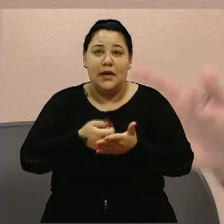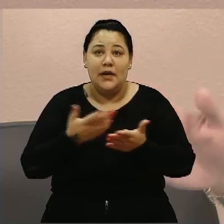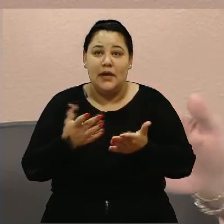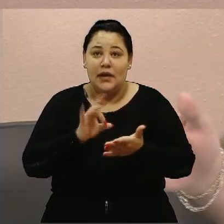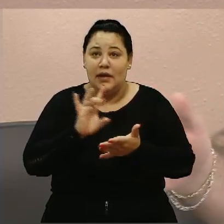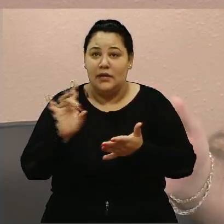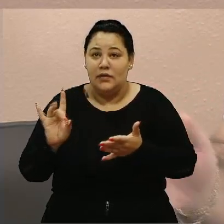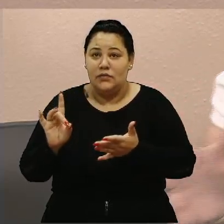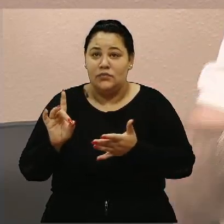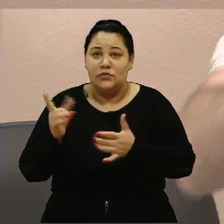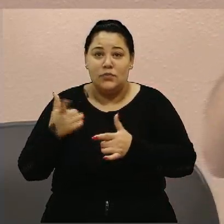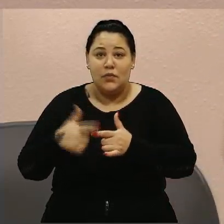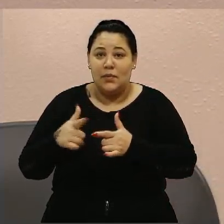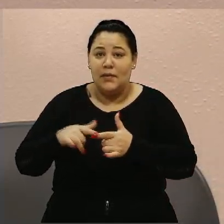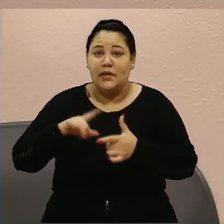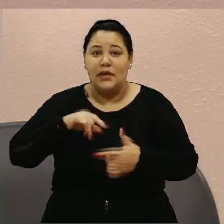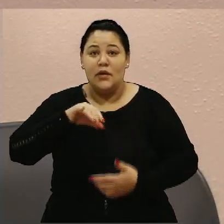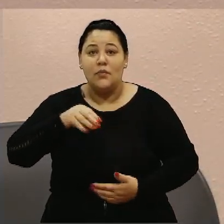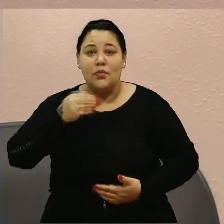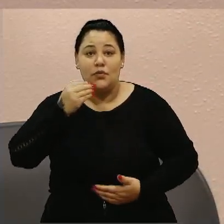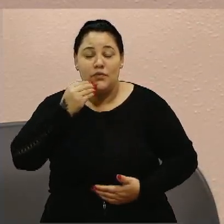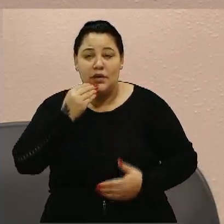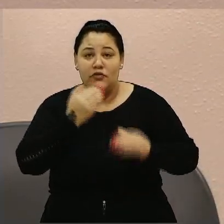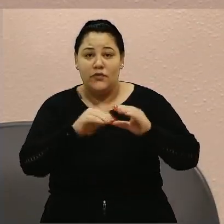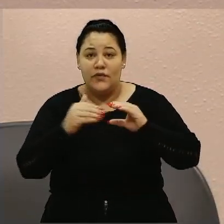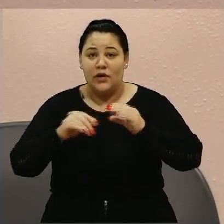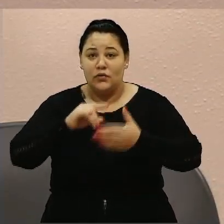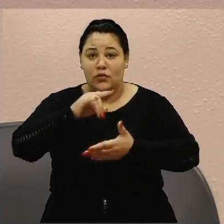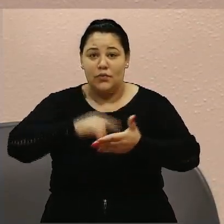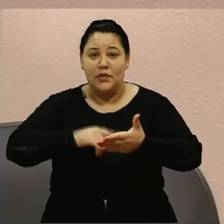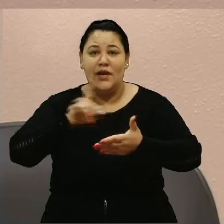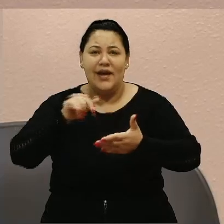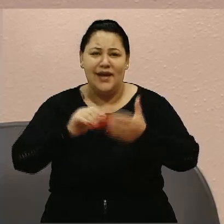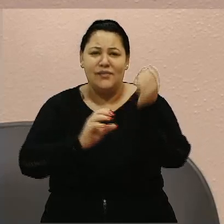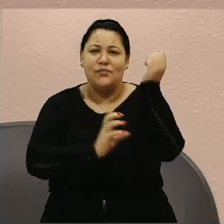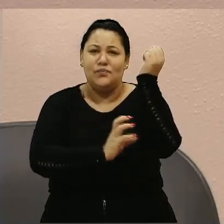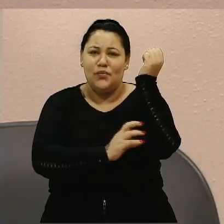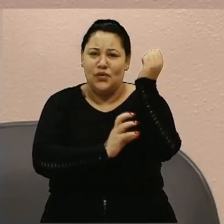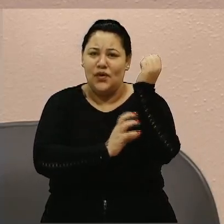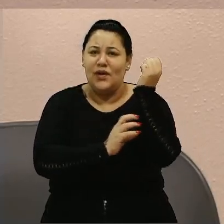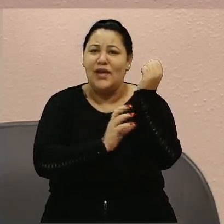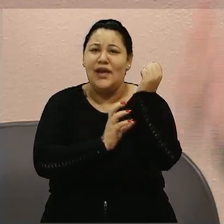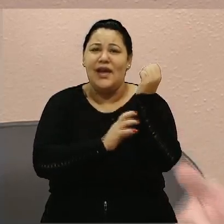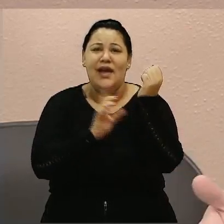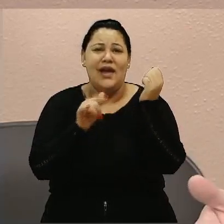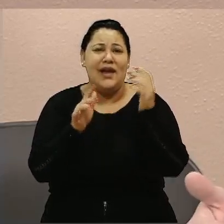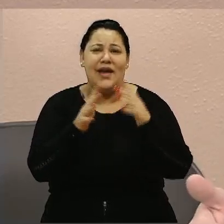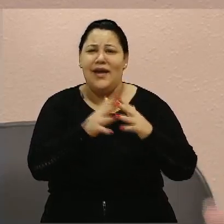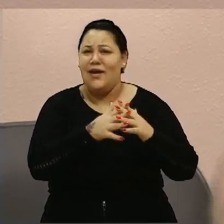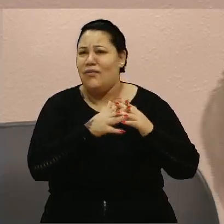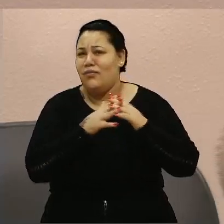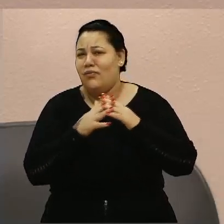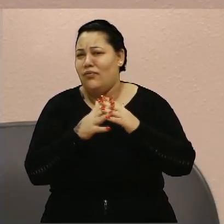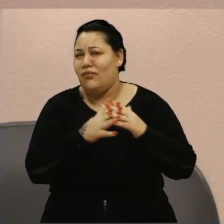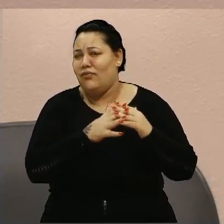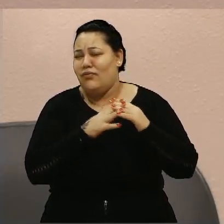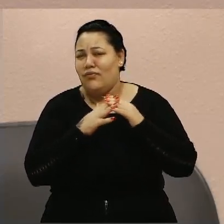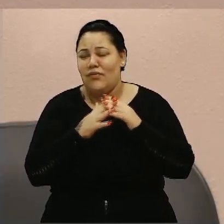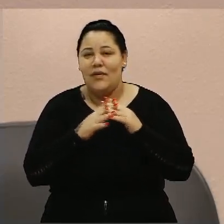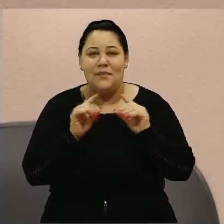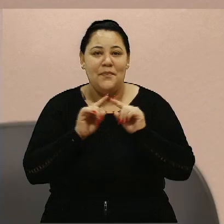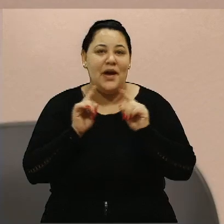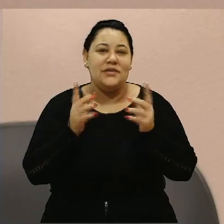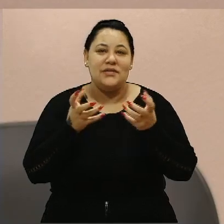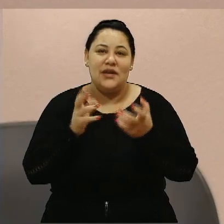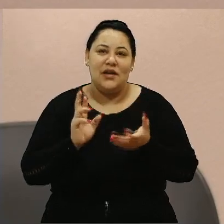tem a possibilidade de encaminhar a documentação. É burocrático, é um caos, é burocrático, mas quem realmente tem